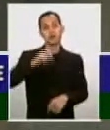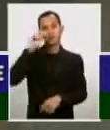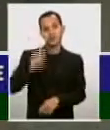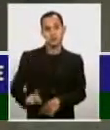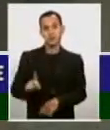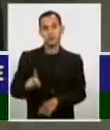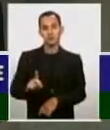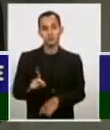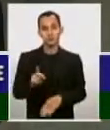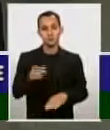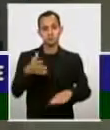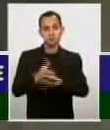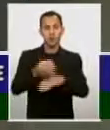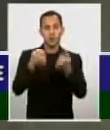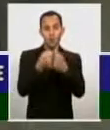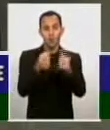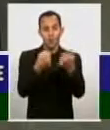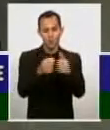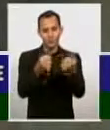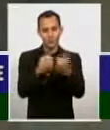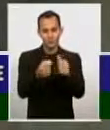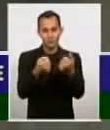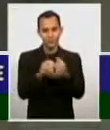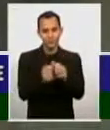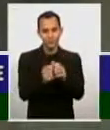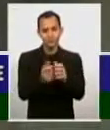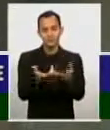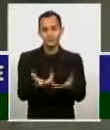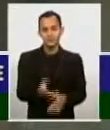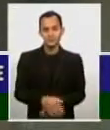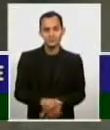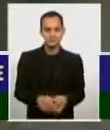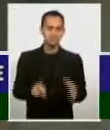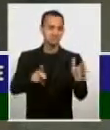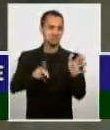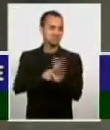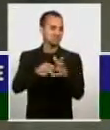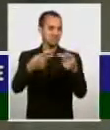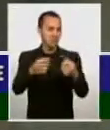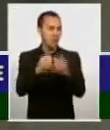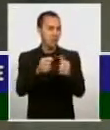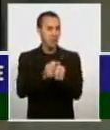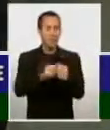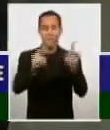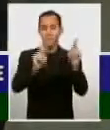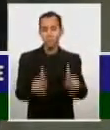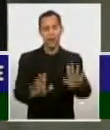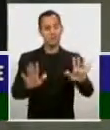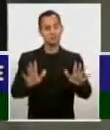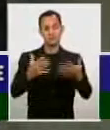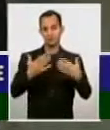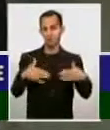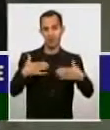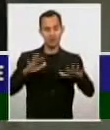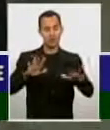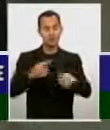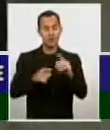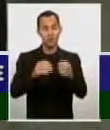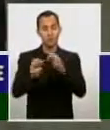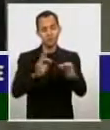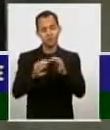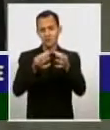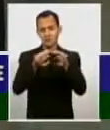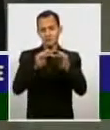de transportar, de utilizar o veículo de transporte coletivo em paz, sossegado. Então, portanto, essa matéria é uma matéria